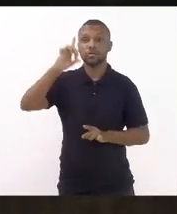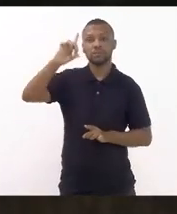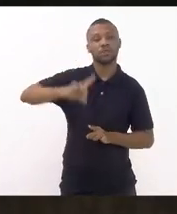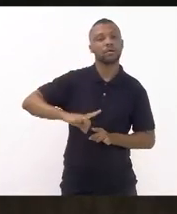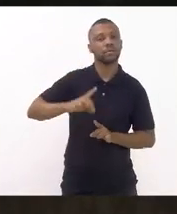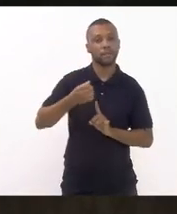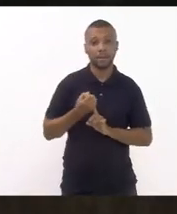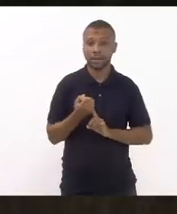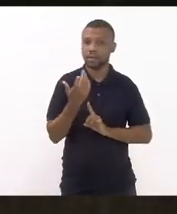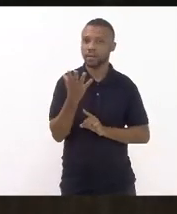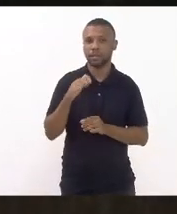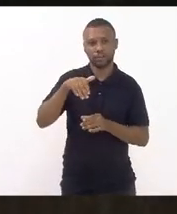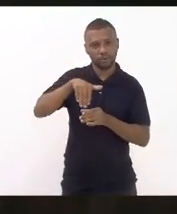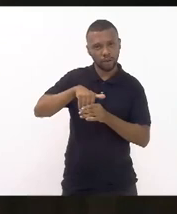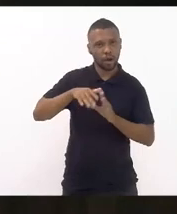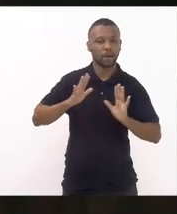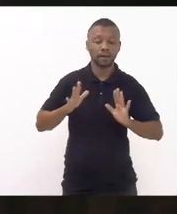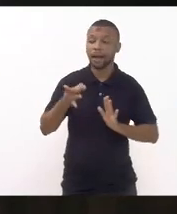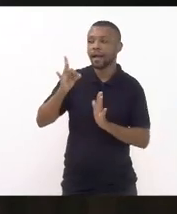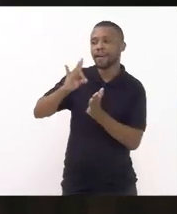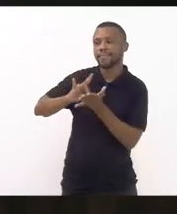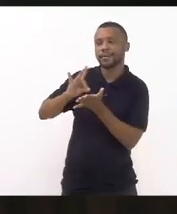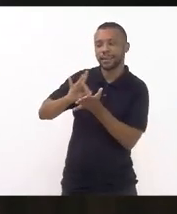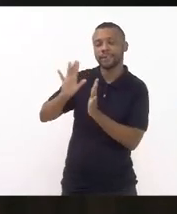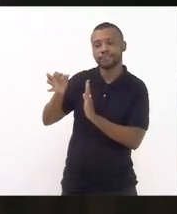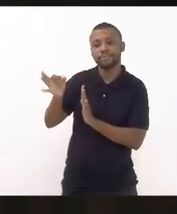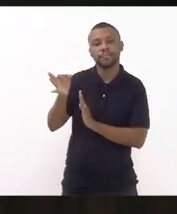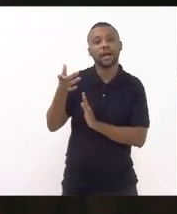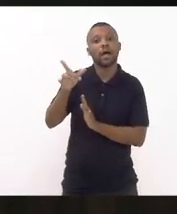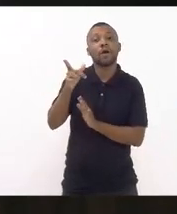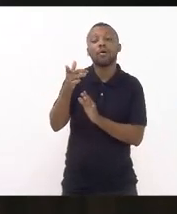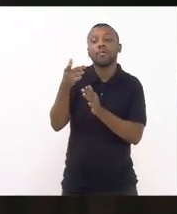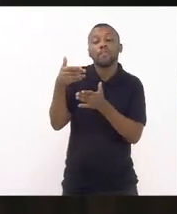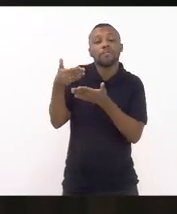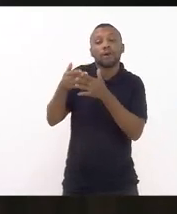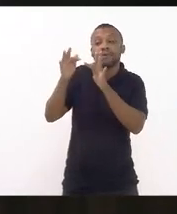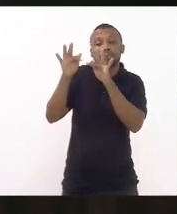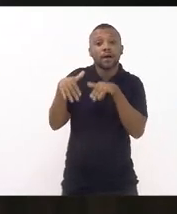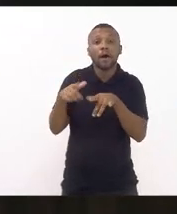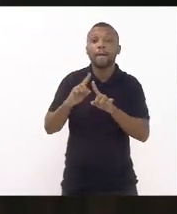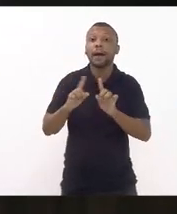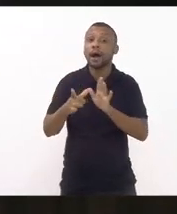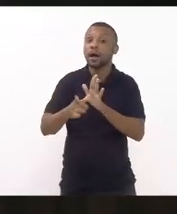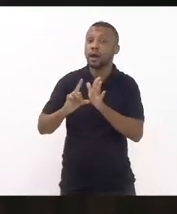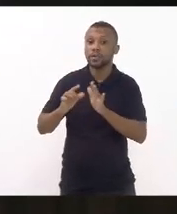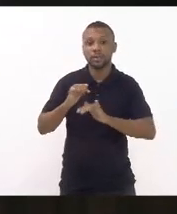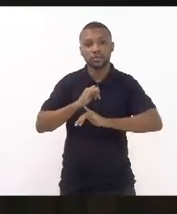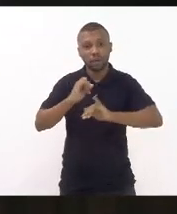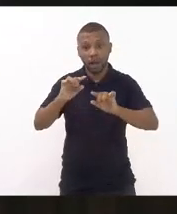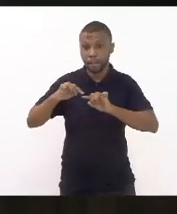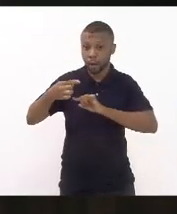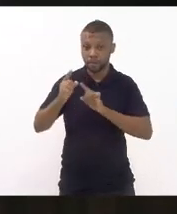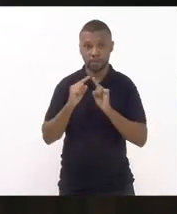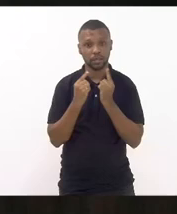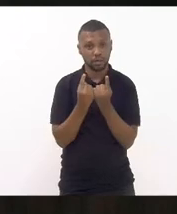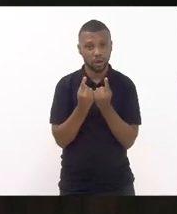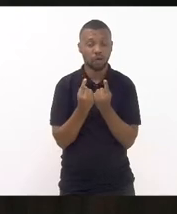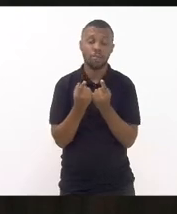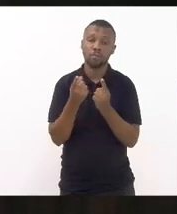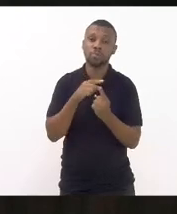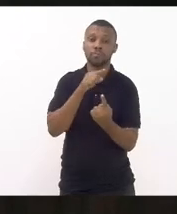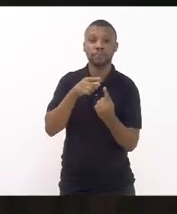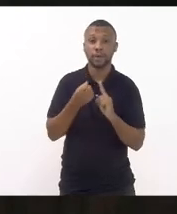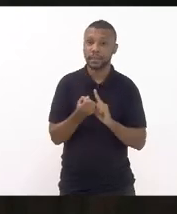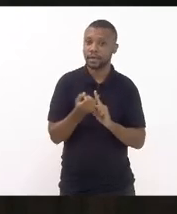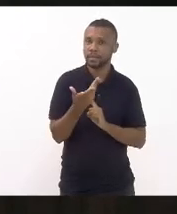minha declaração de voto. Ah, é verdade, que eu deixei ao final. Antes, porém, de anunciar a próxima sessão, para a declaração